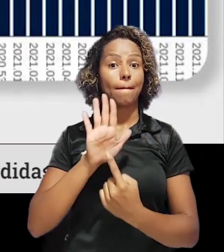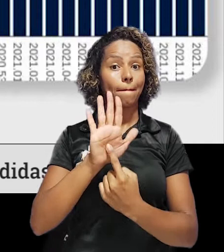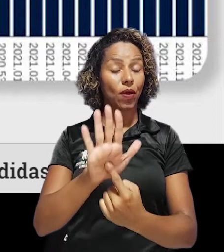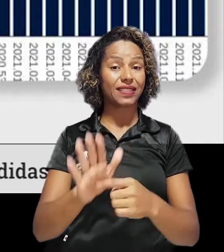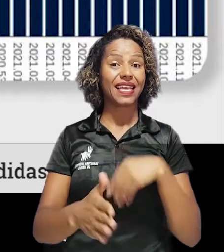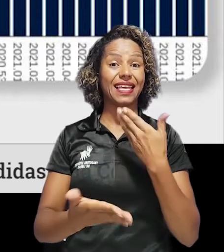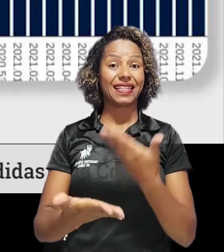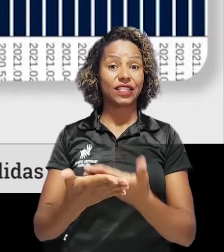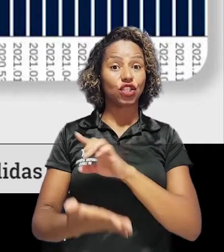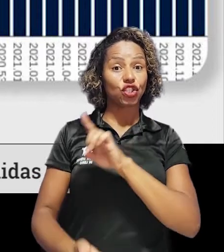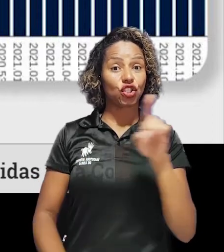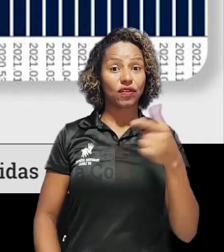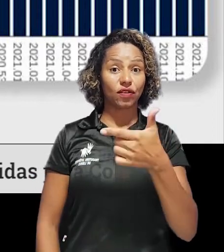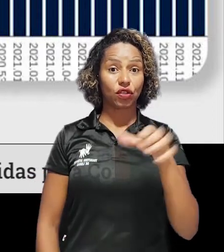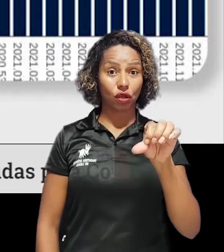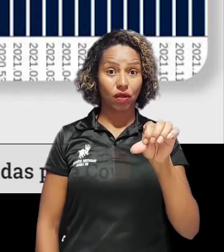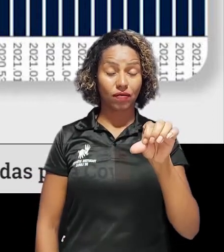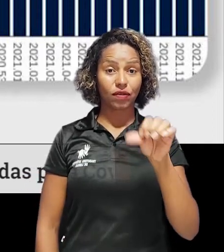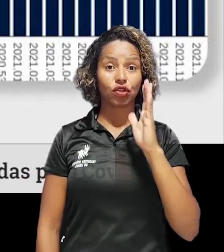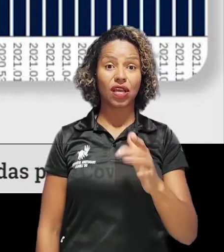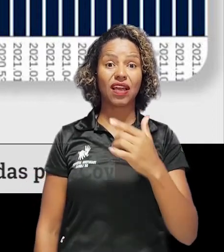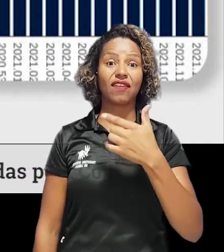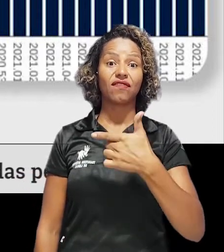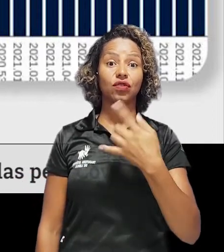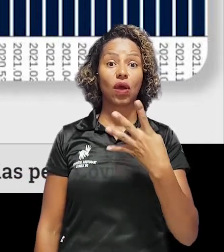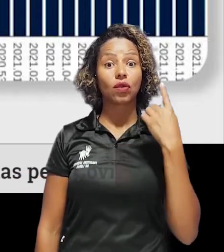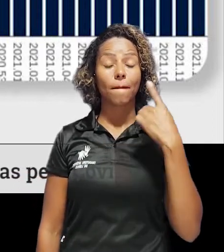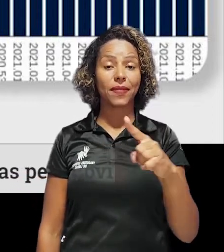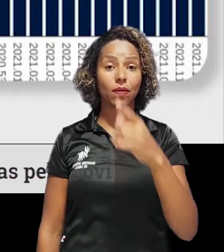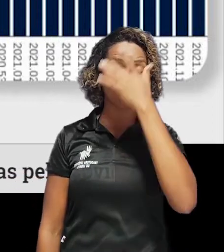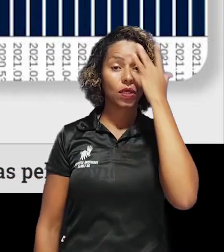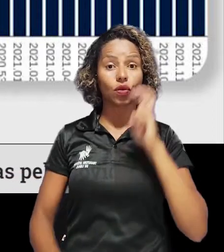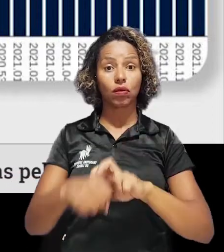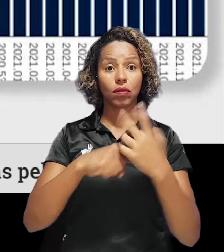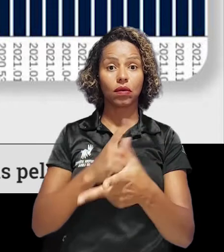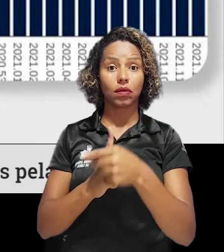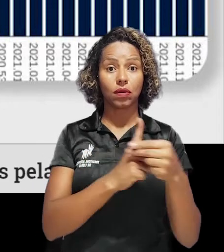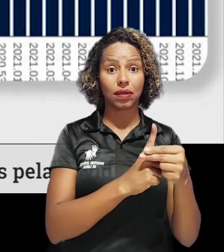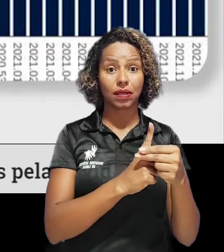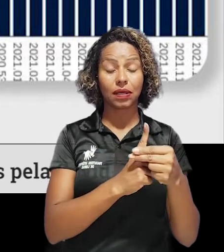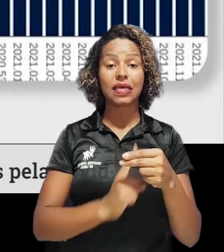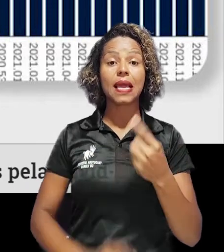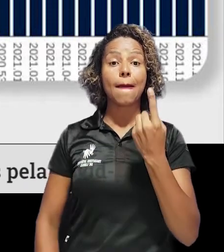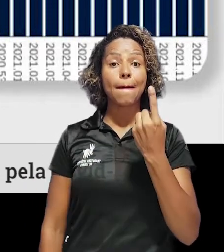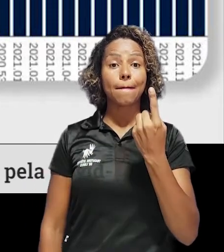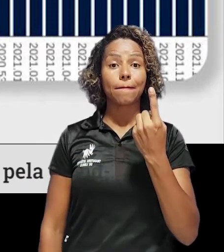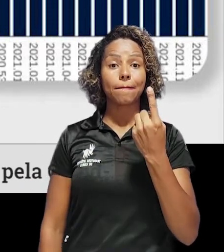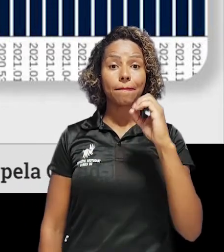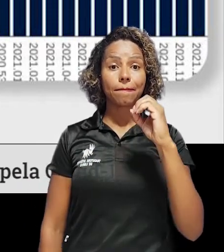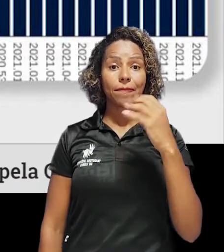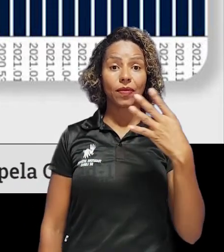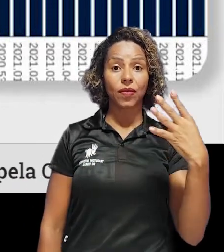de Março foram registrados na cidade 24 1385 casos confirmados em 1044